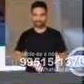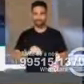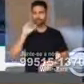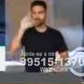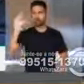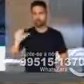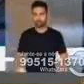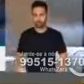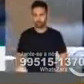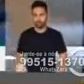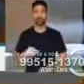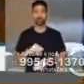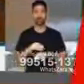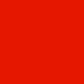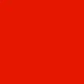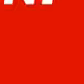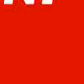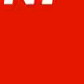obrigado